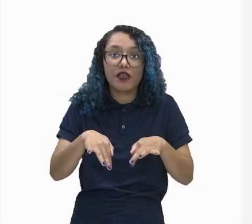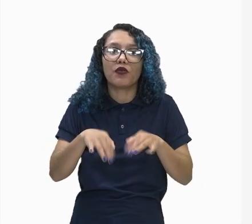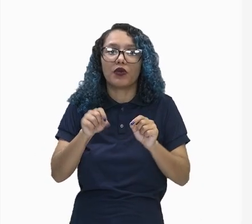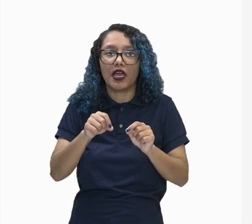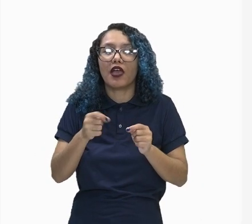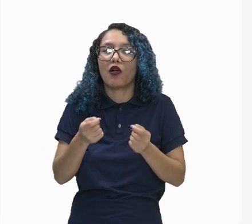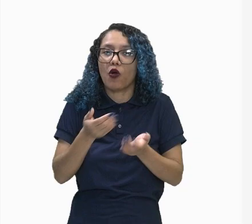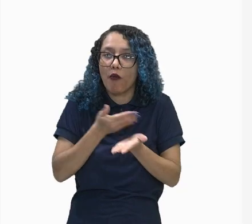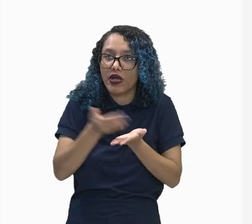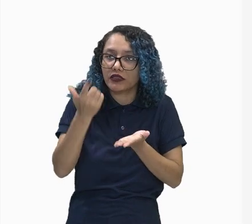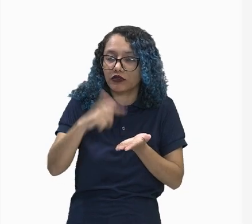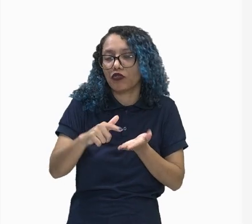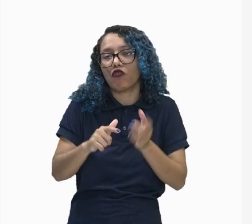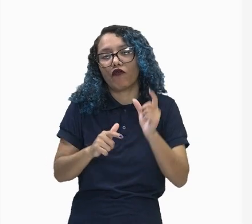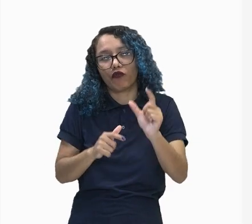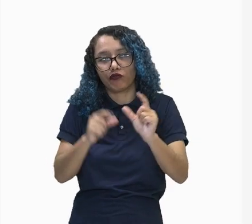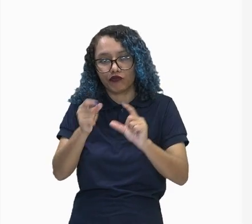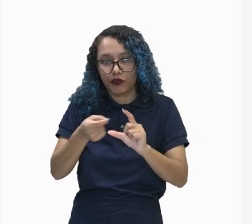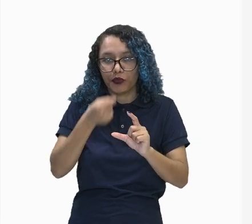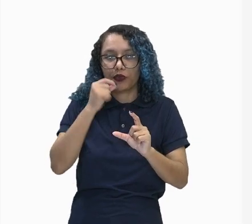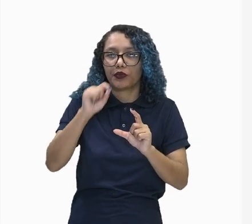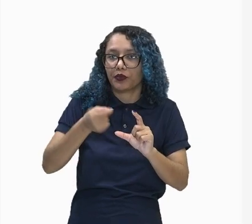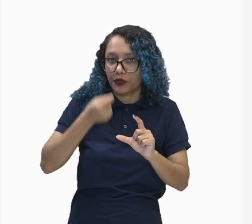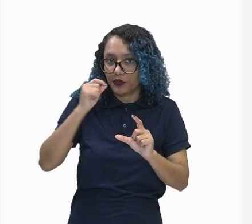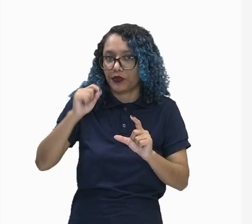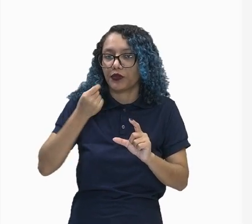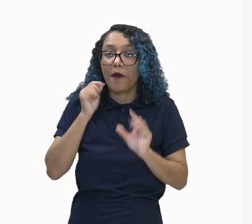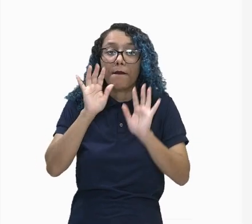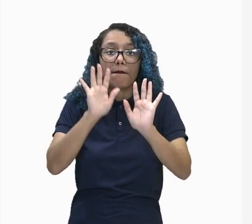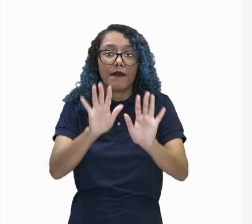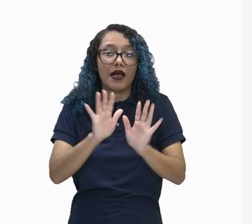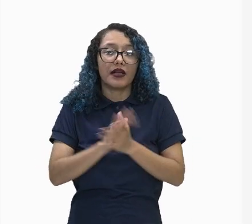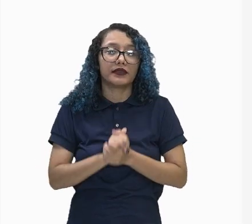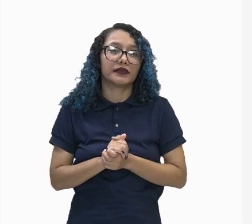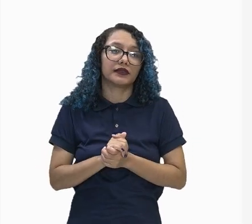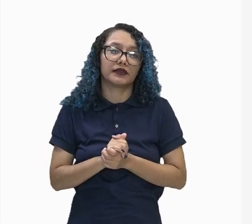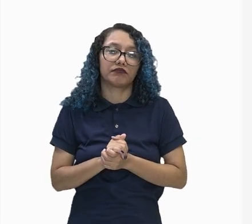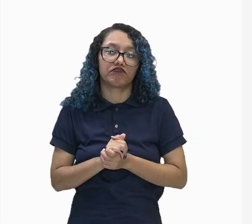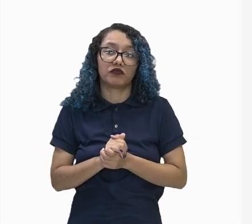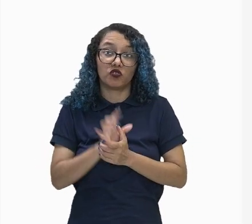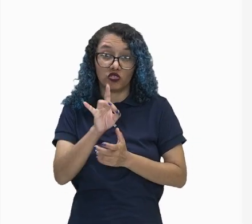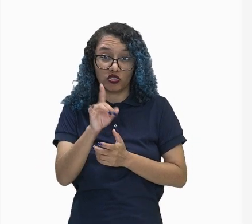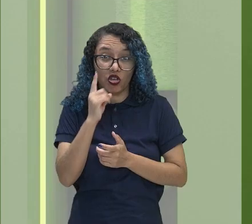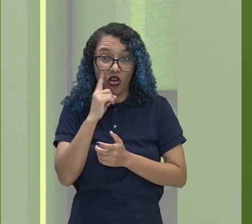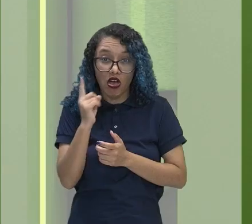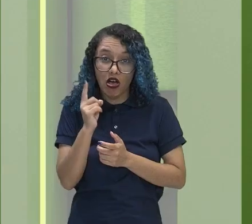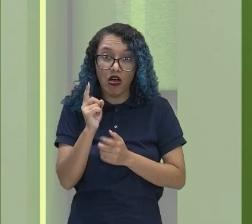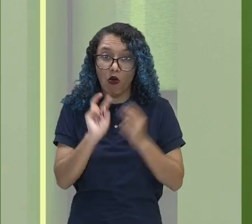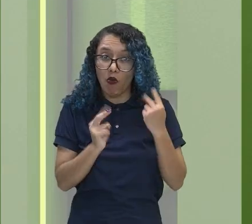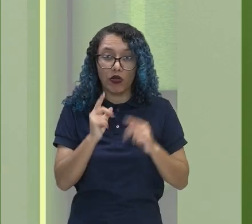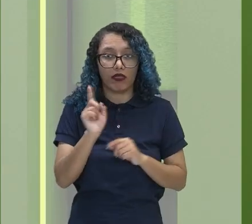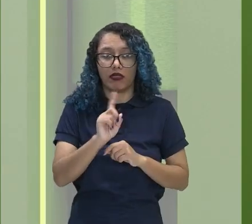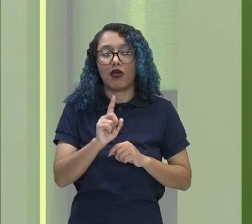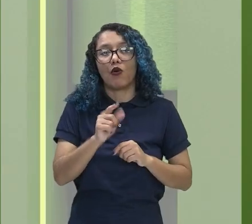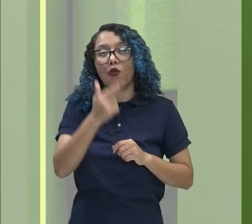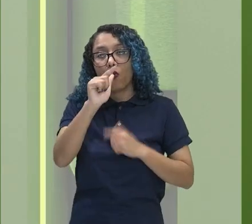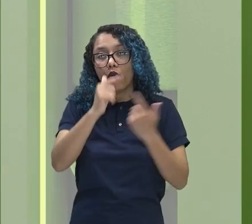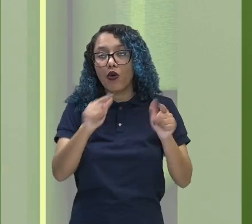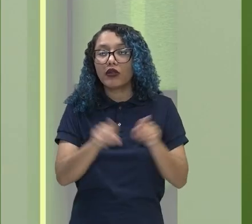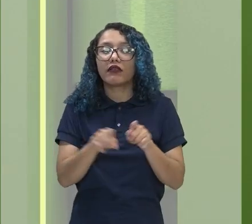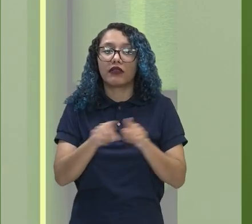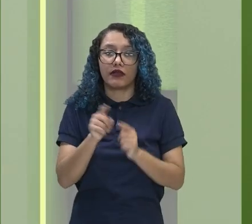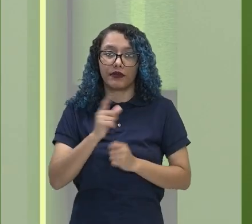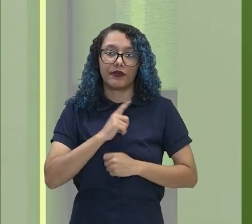cartela. Mas a gente sabe, né, já falamos que não existe só esses métodos contraceptivos hormonais, existem